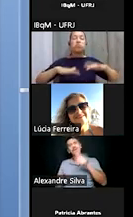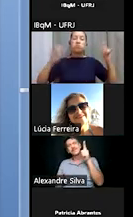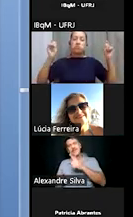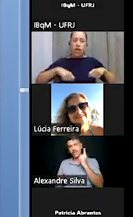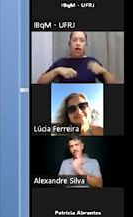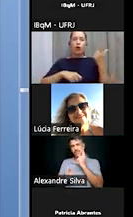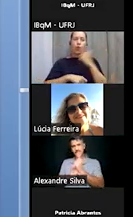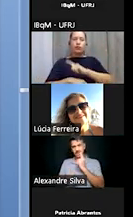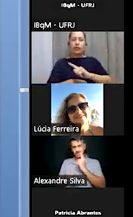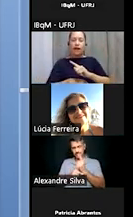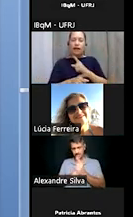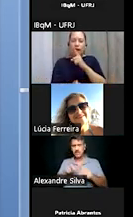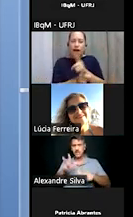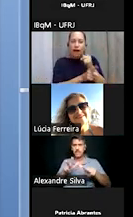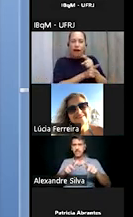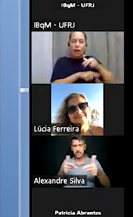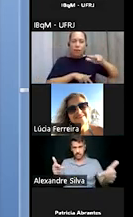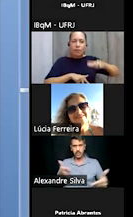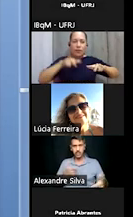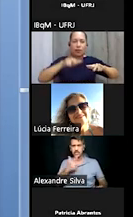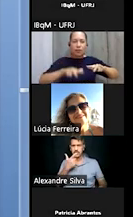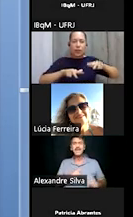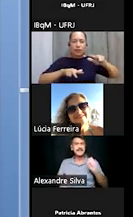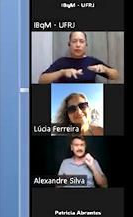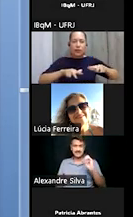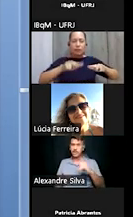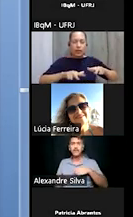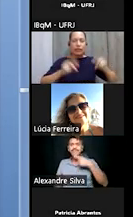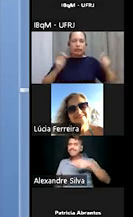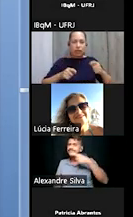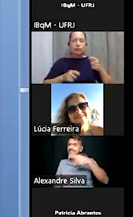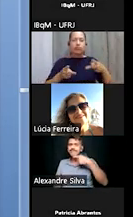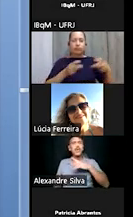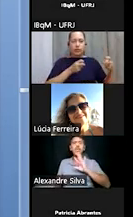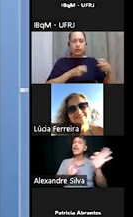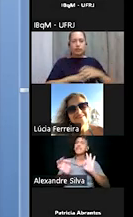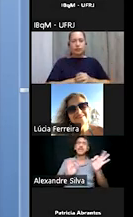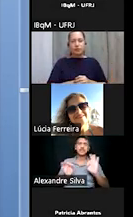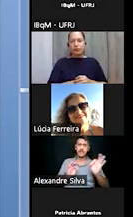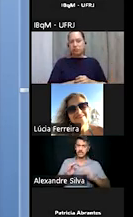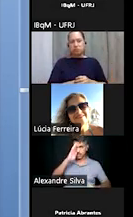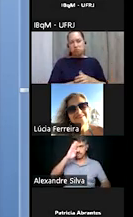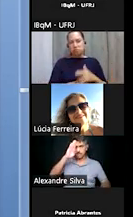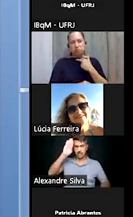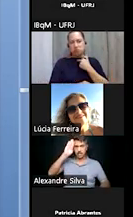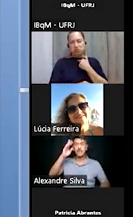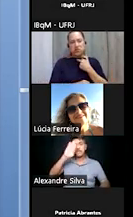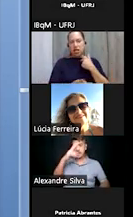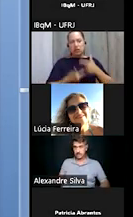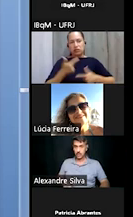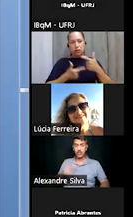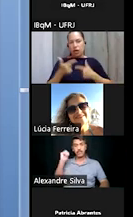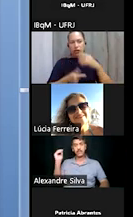as pegadas. Nós não teríamos condições, em qualquer projeto acadêmico, seja no Brasil ou no exterior,